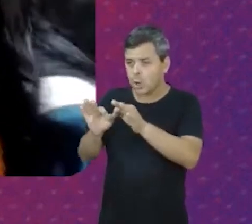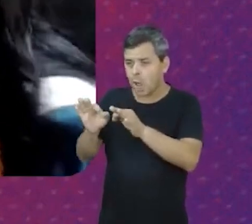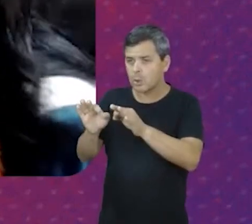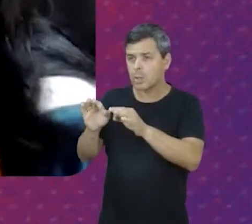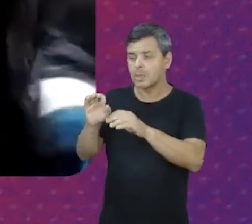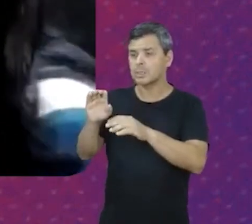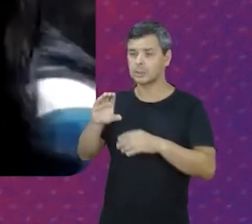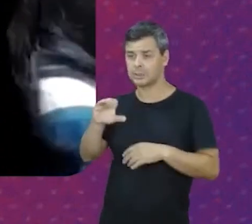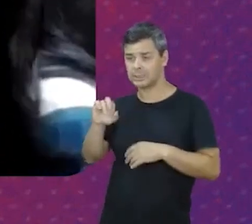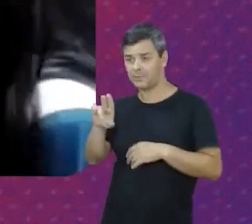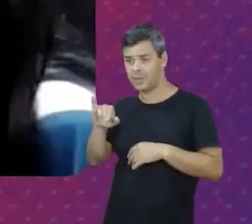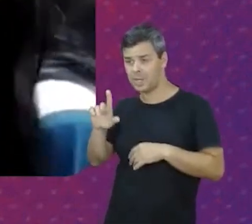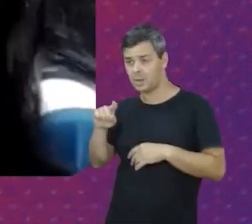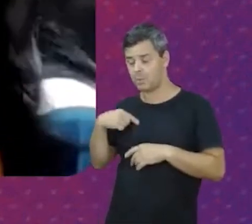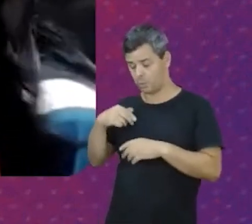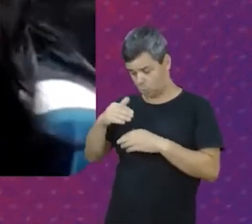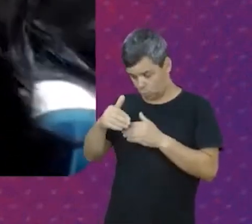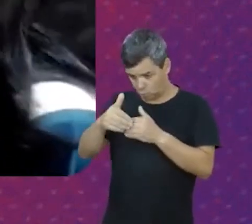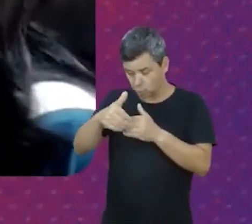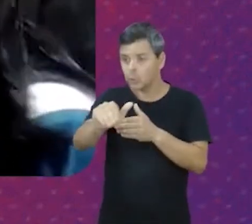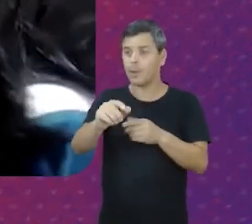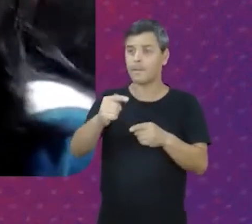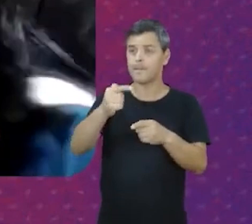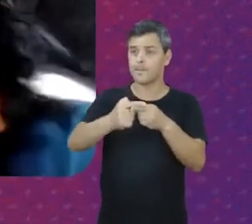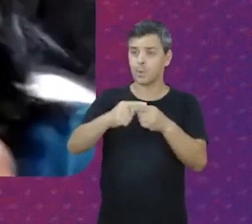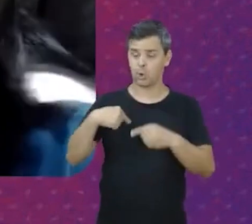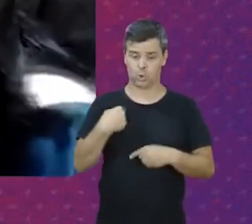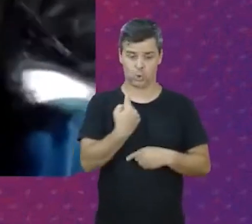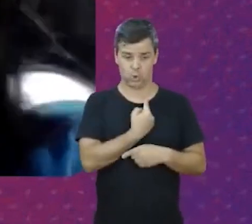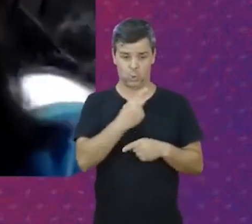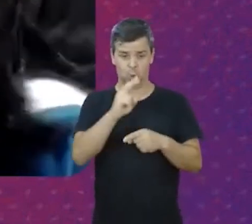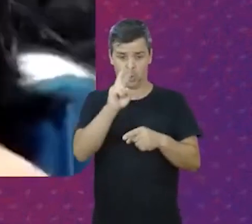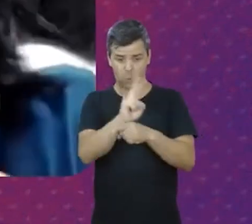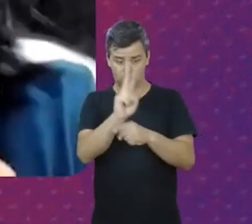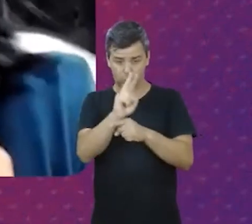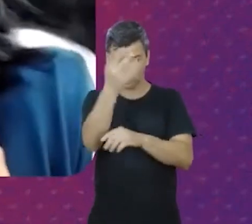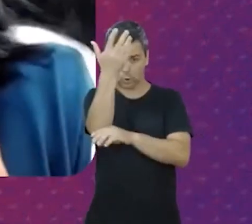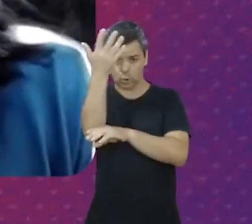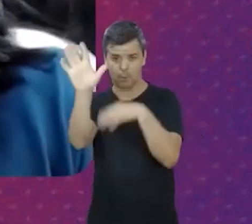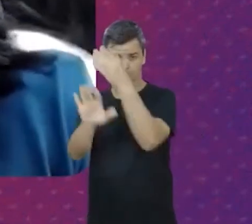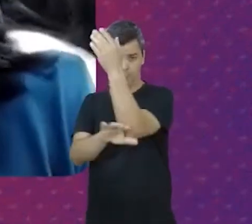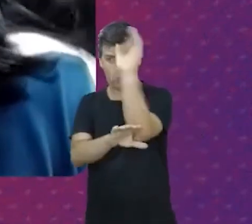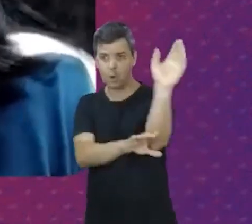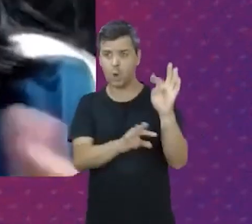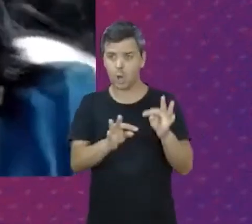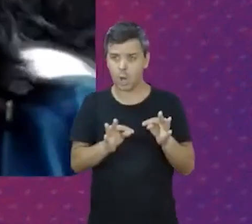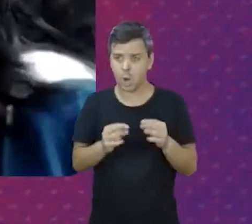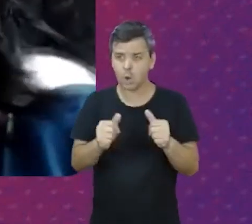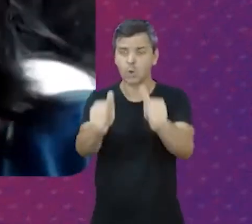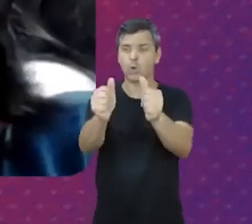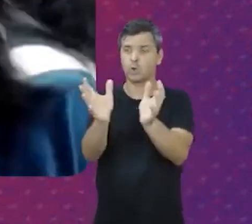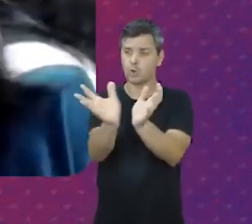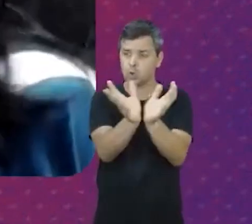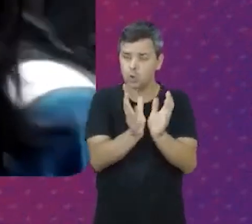civilizatório para que a gente possa prosseguir, né? Porque nós somos guardiões da floresta. Toda a